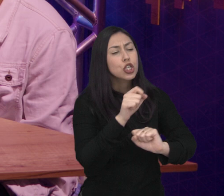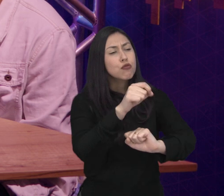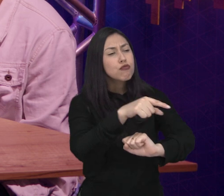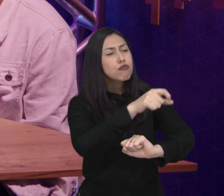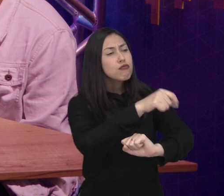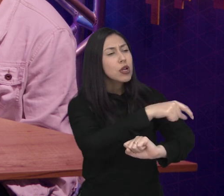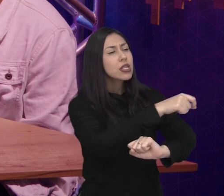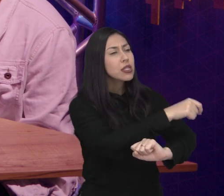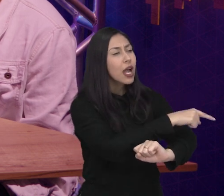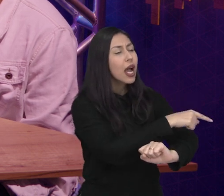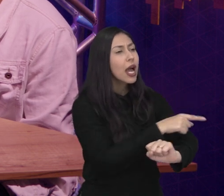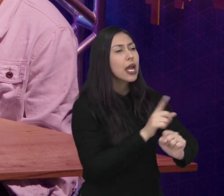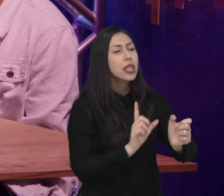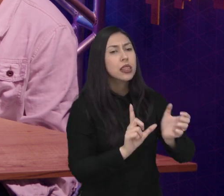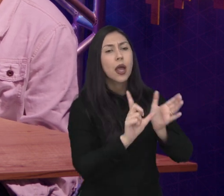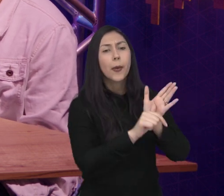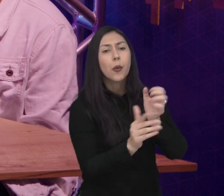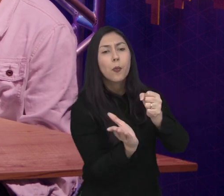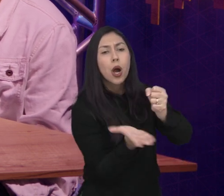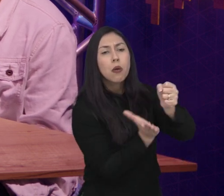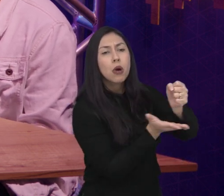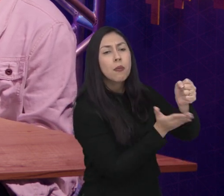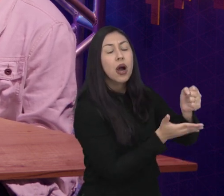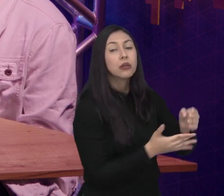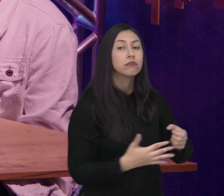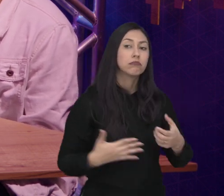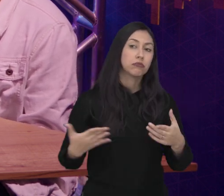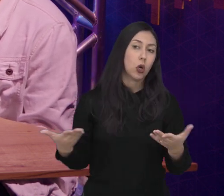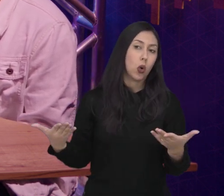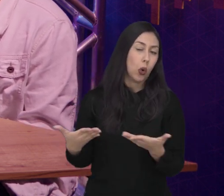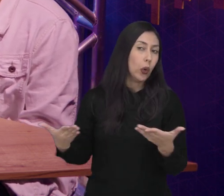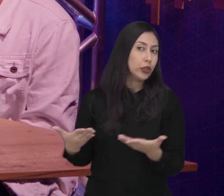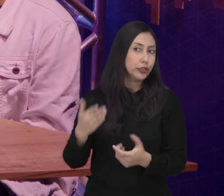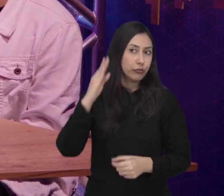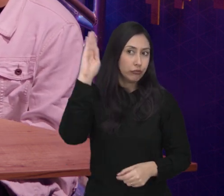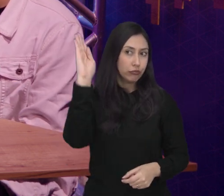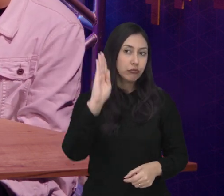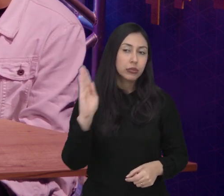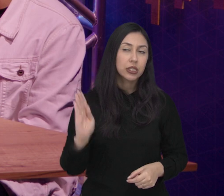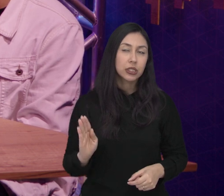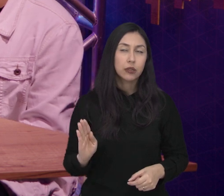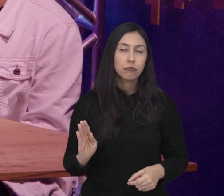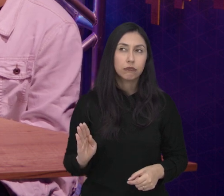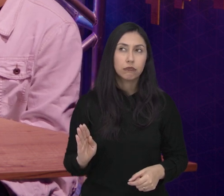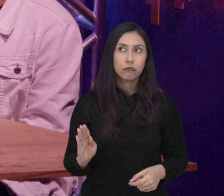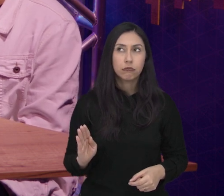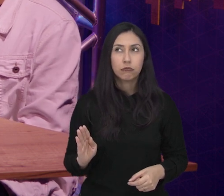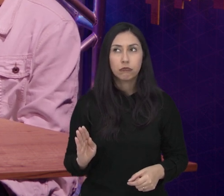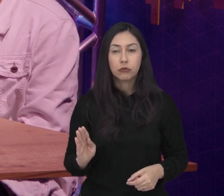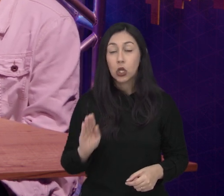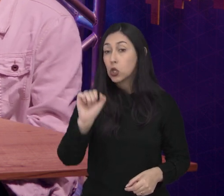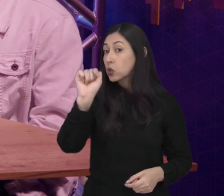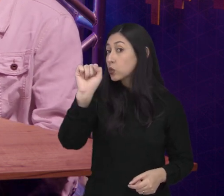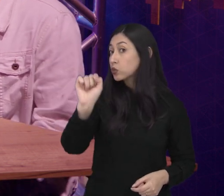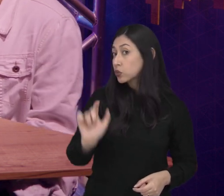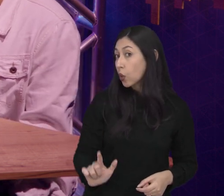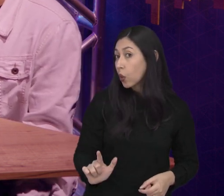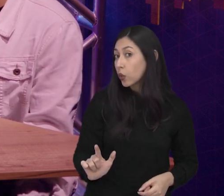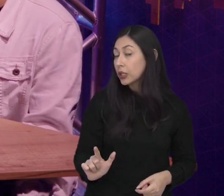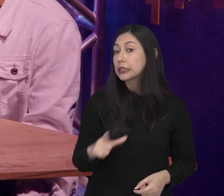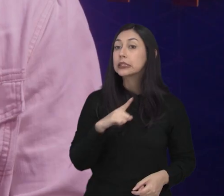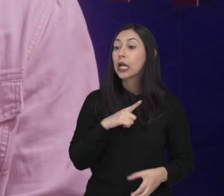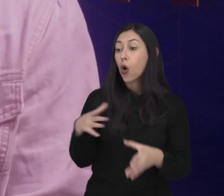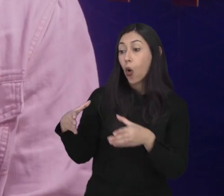pudessem, né, plantar e colher melhor. Aqui no Brasil hoje a gente tem, né, se a gente vai mais